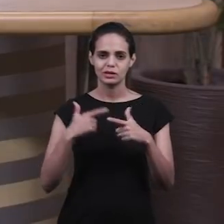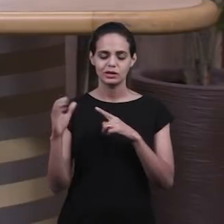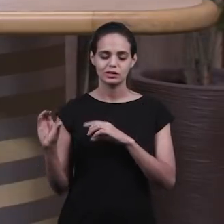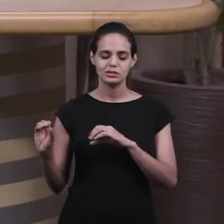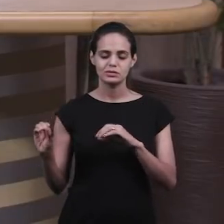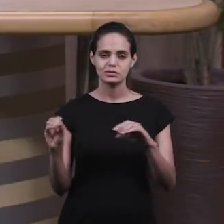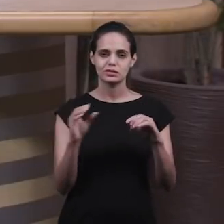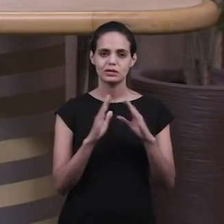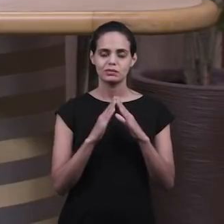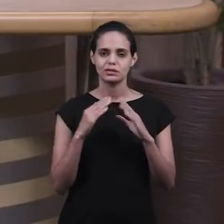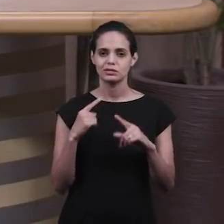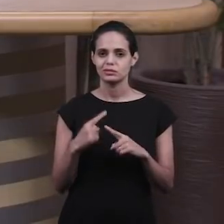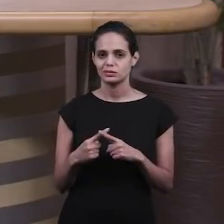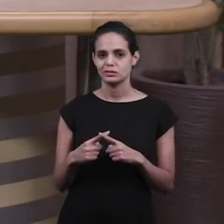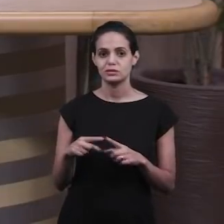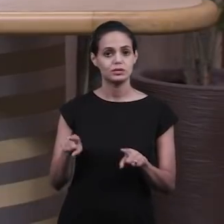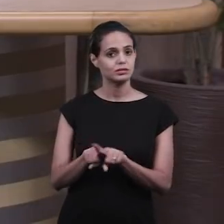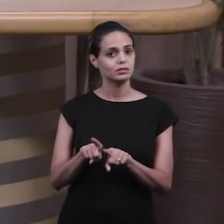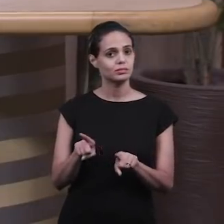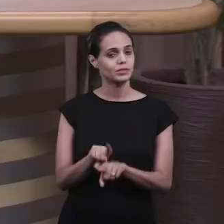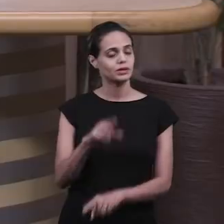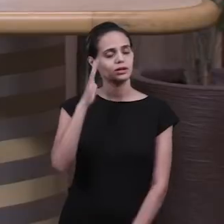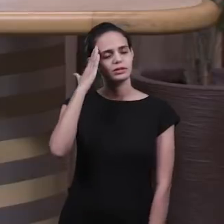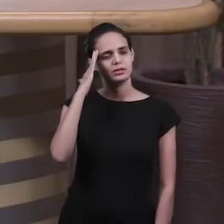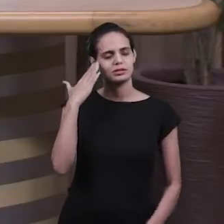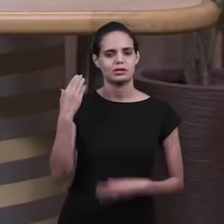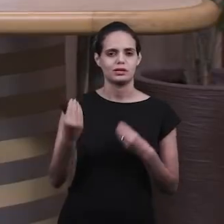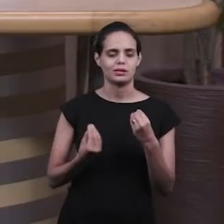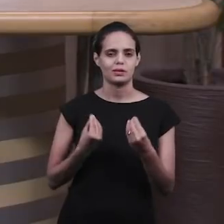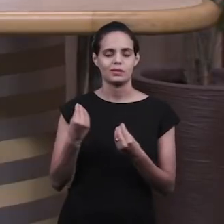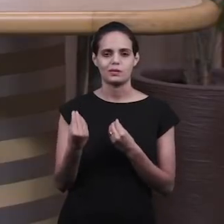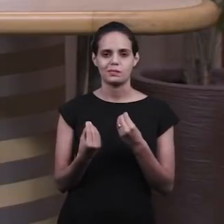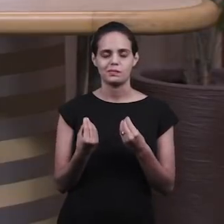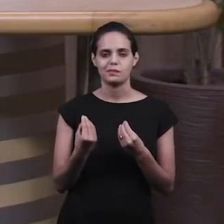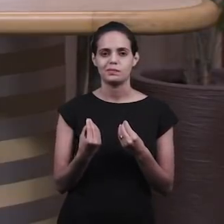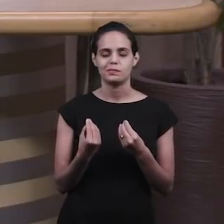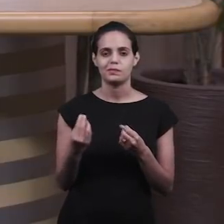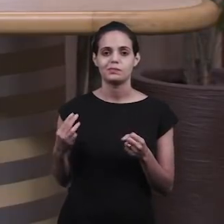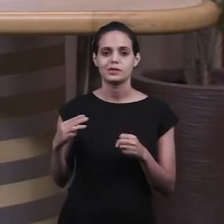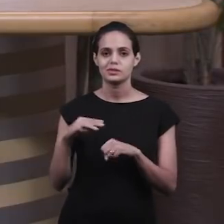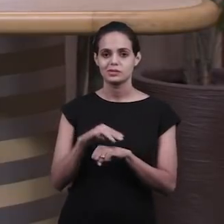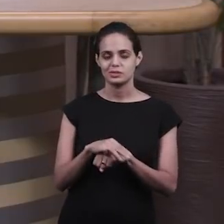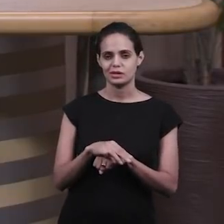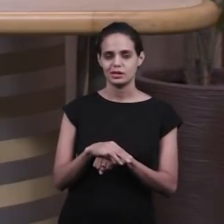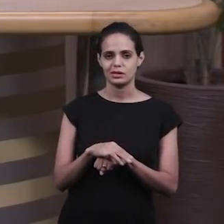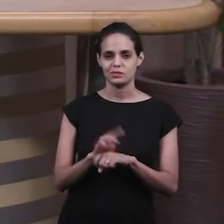a entender como é que os ministérios funcionam dentro das igrejas.